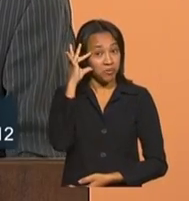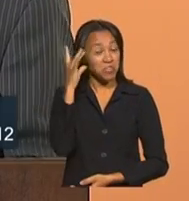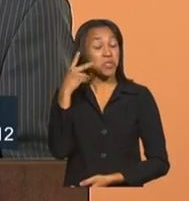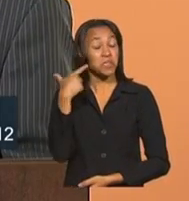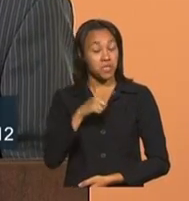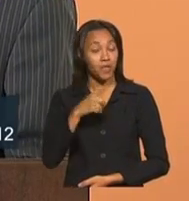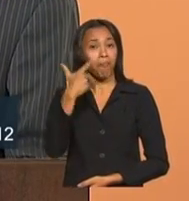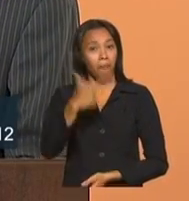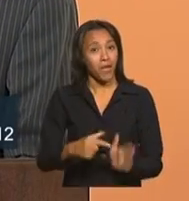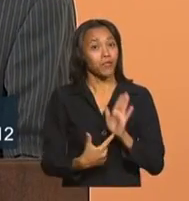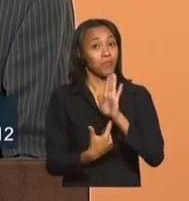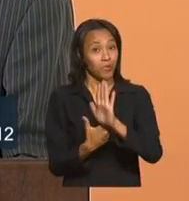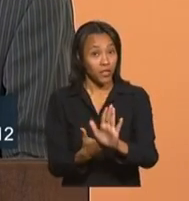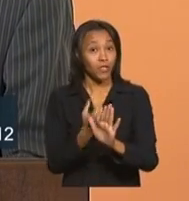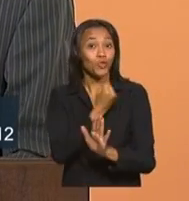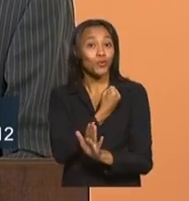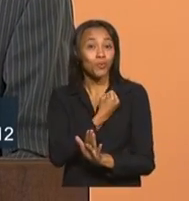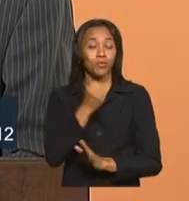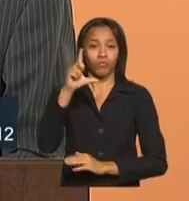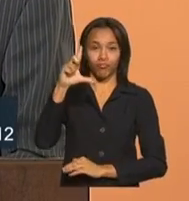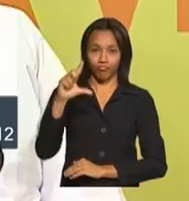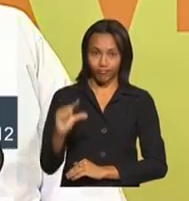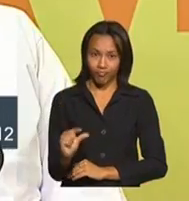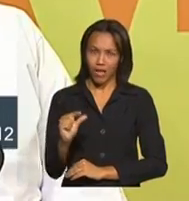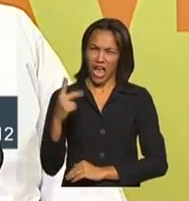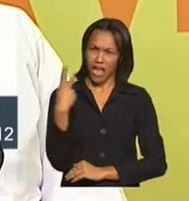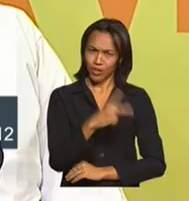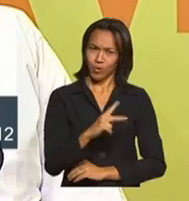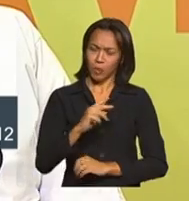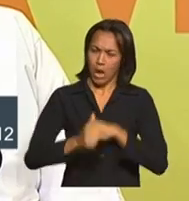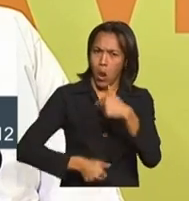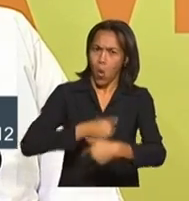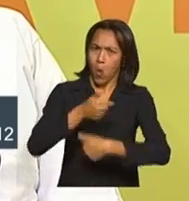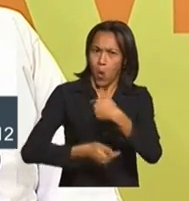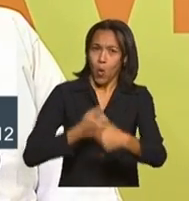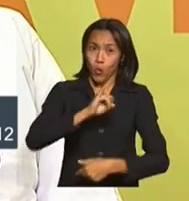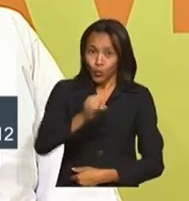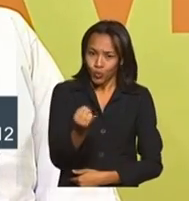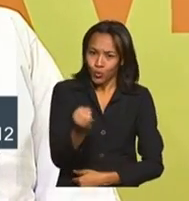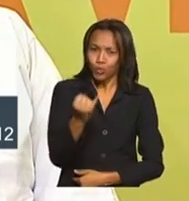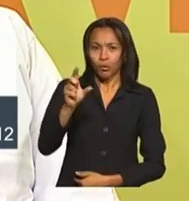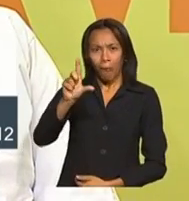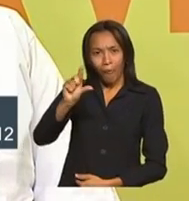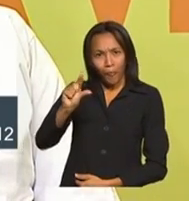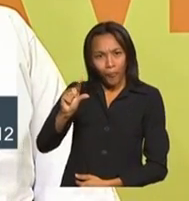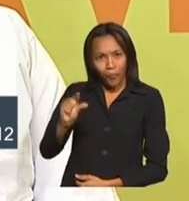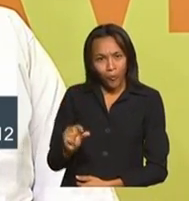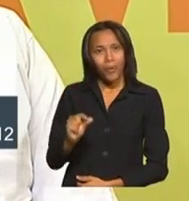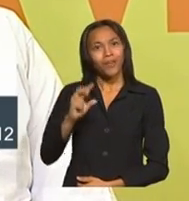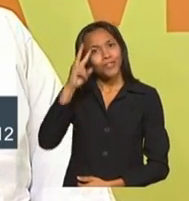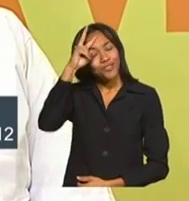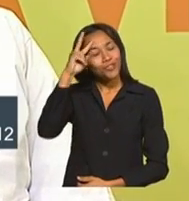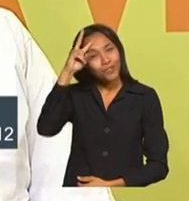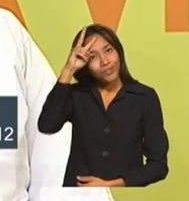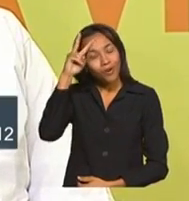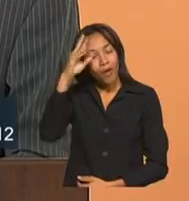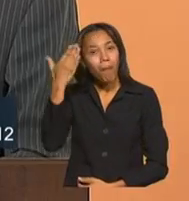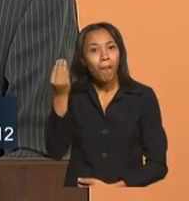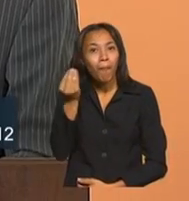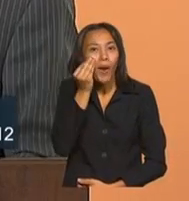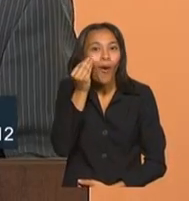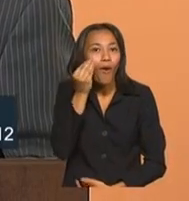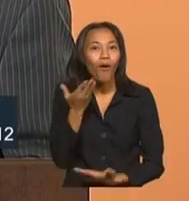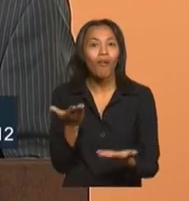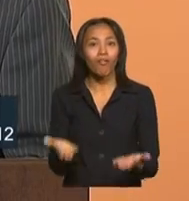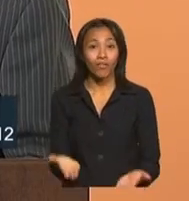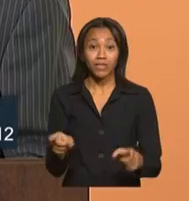se fala de taxas declinantes. Sua luta para reduzir as taxas de juros no nível inédito em nossa história recente é prova disso.